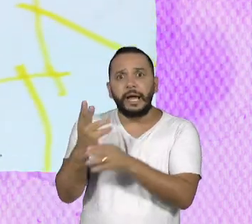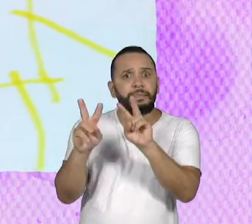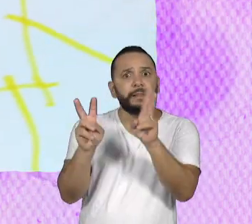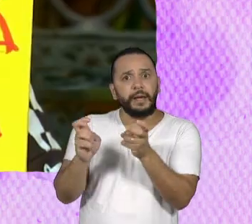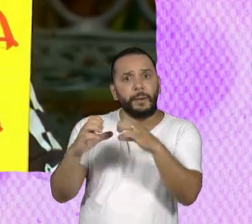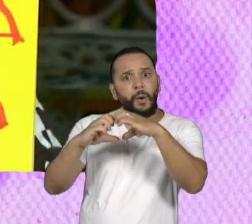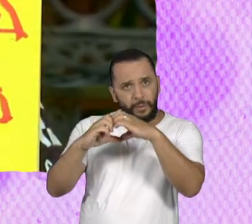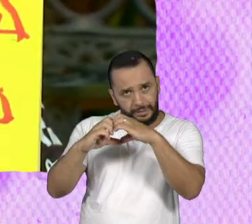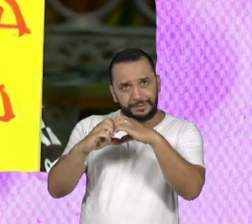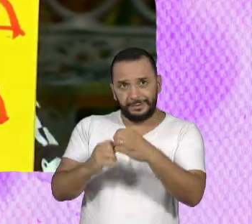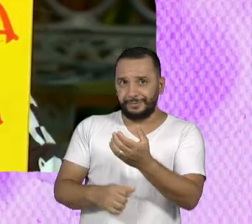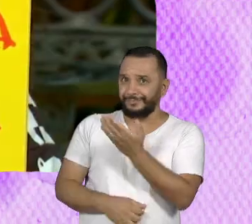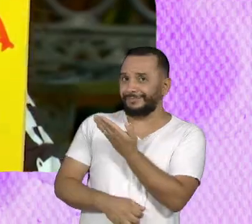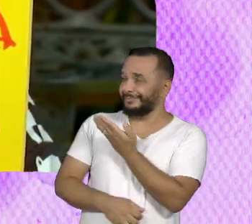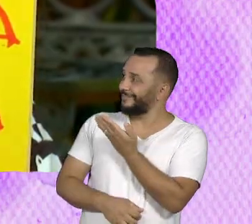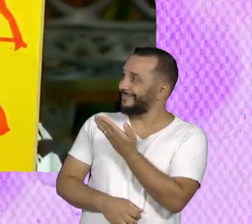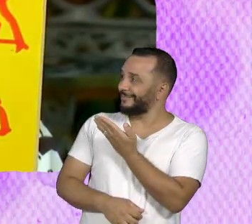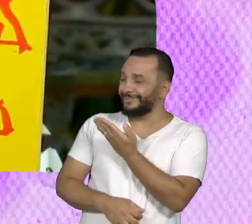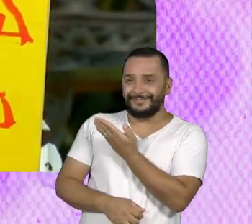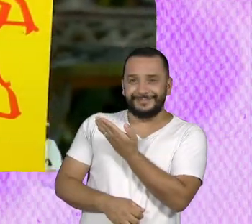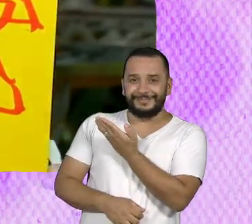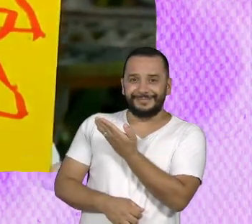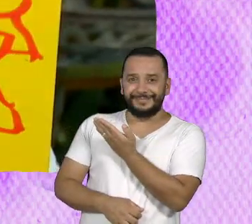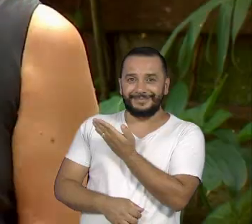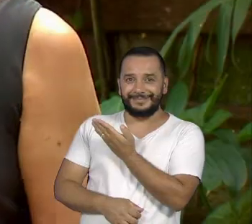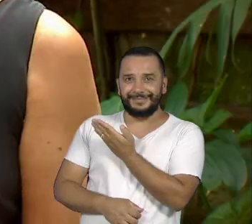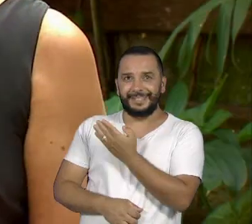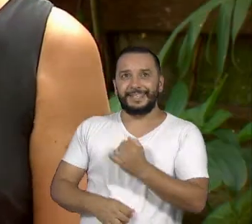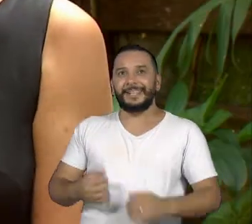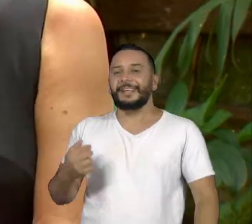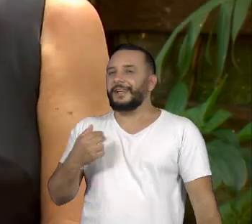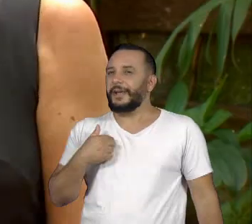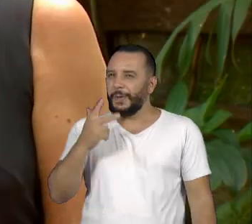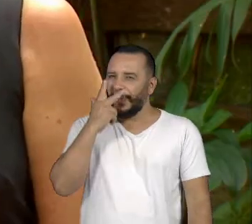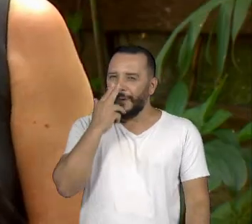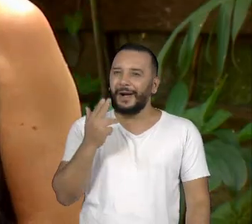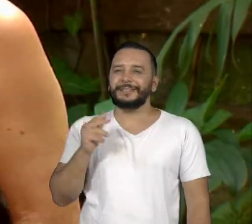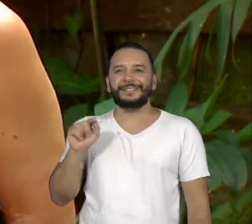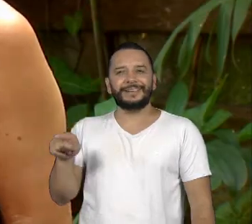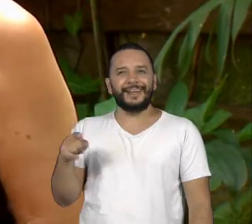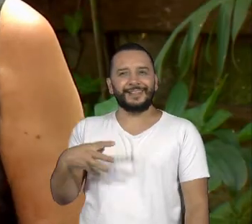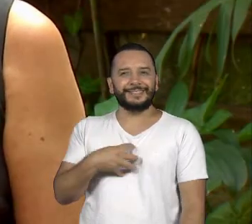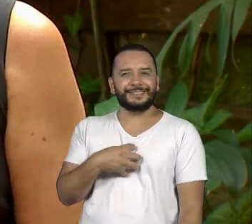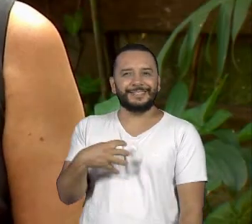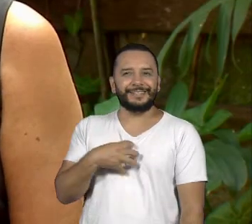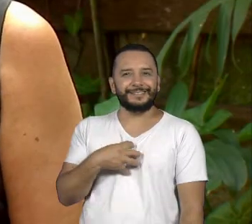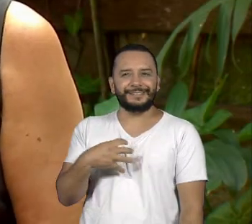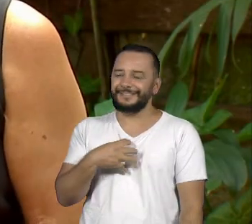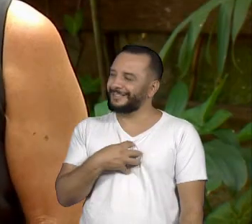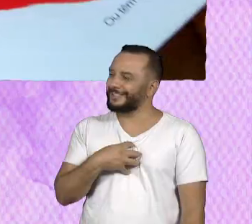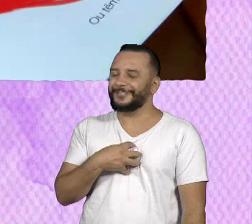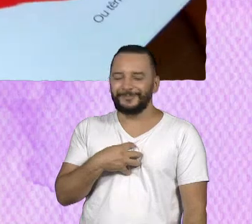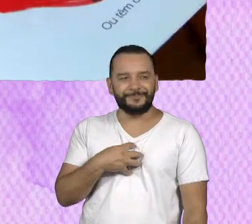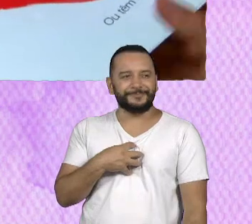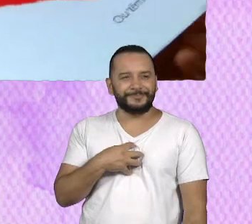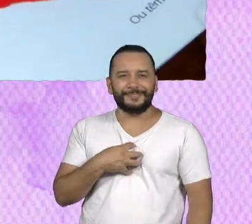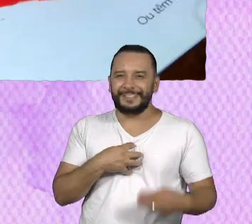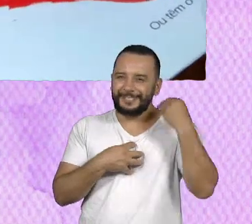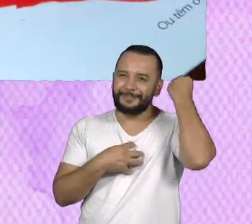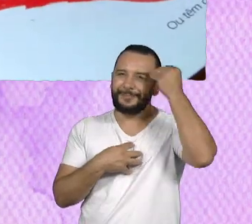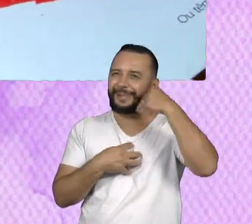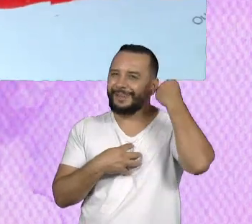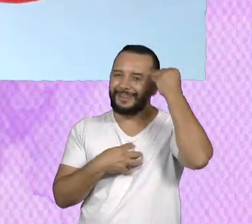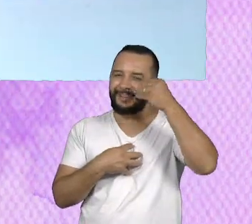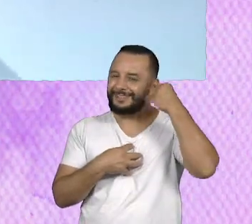E aí eu escrevi o livro. Eu acho que o que deixa para ela, assim, é uma experiência